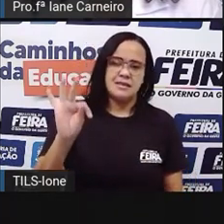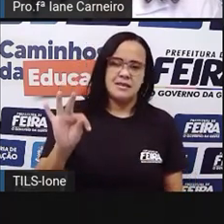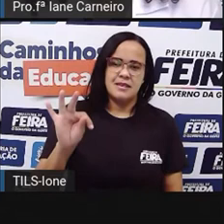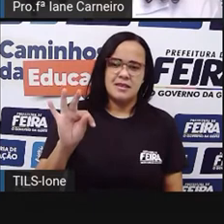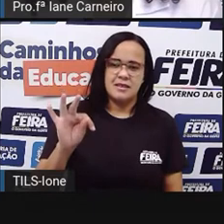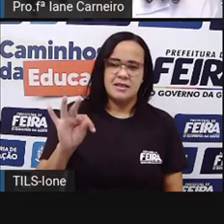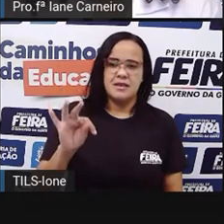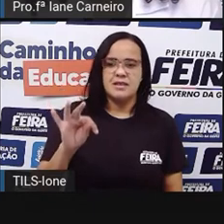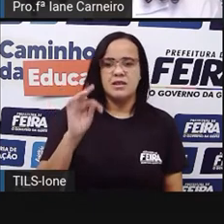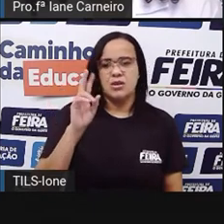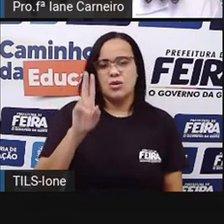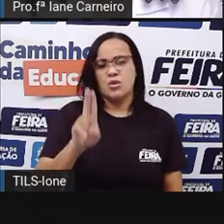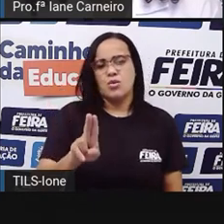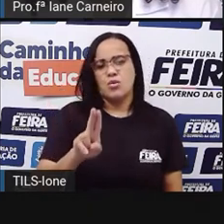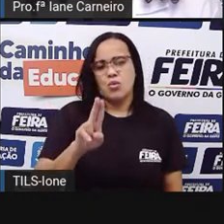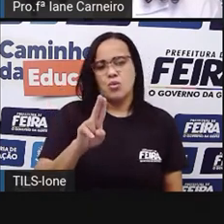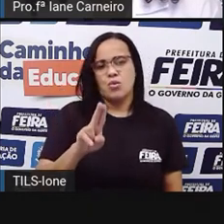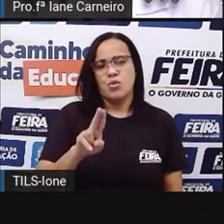U.